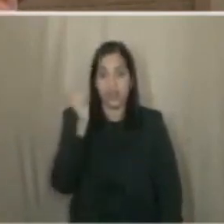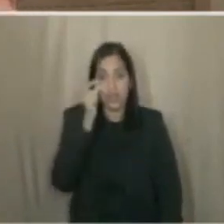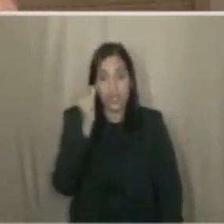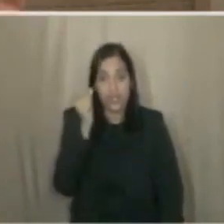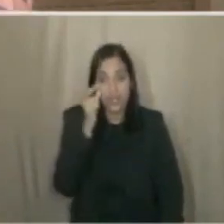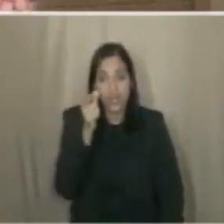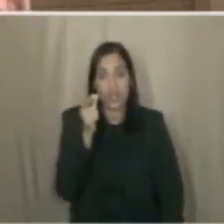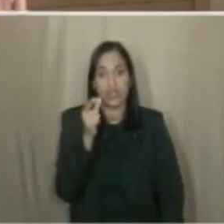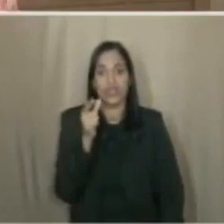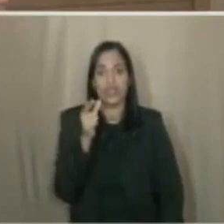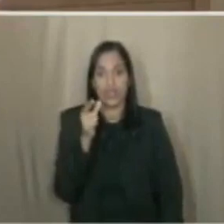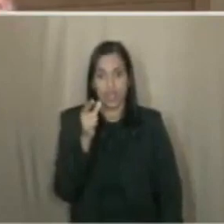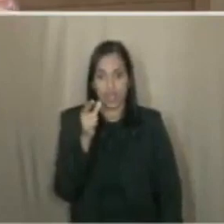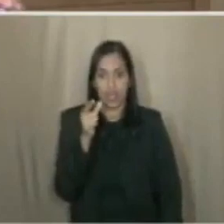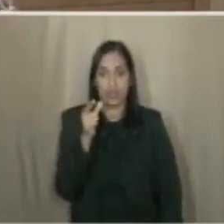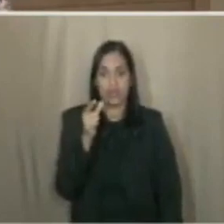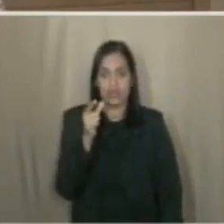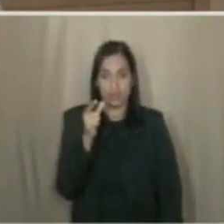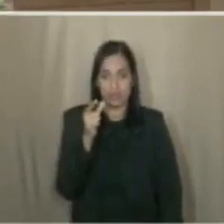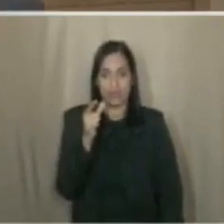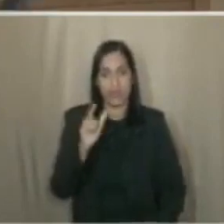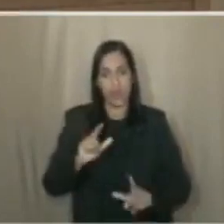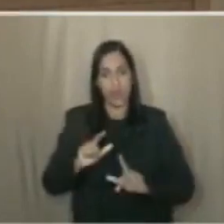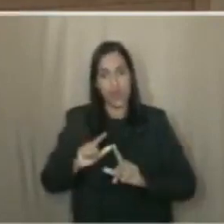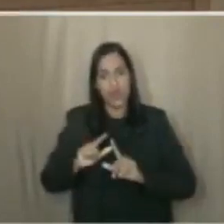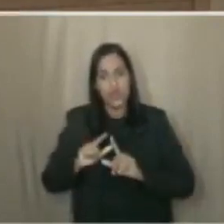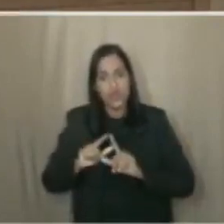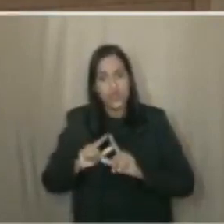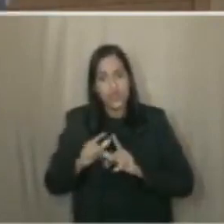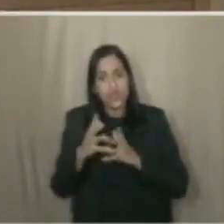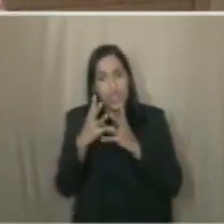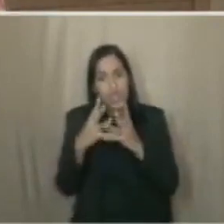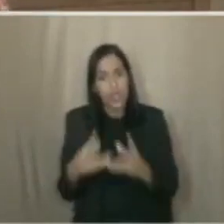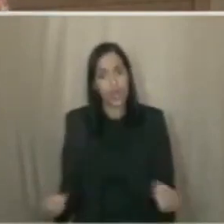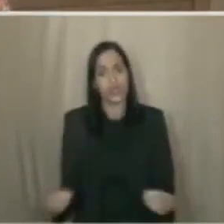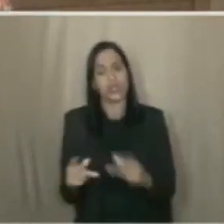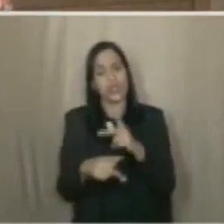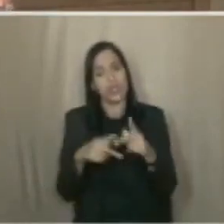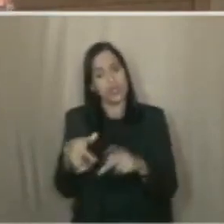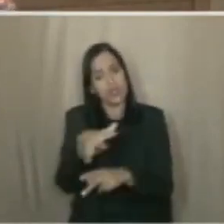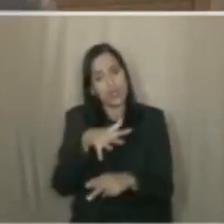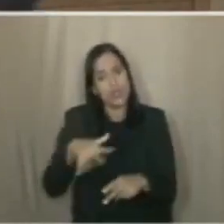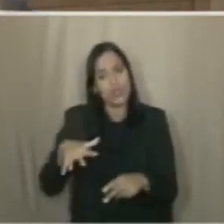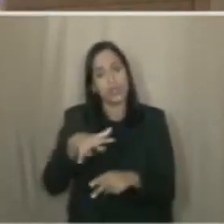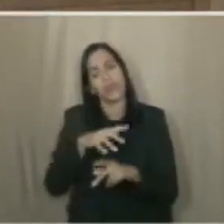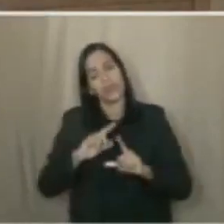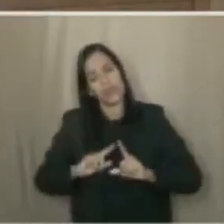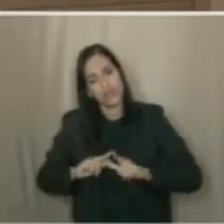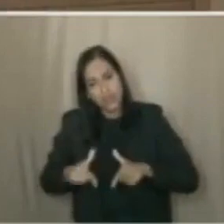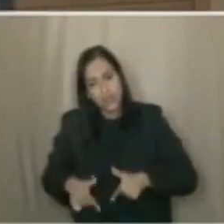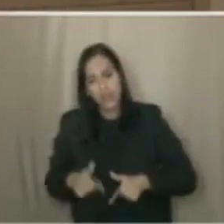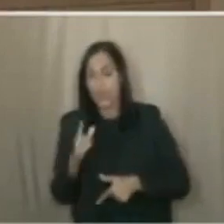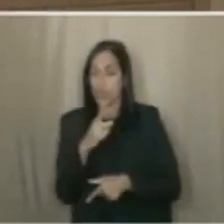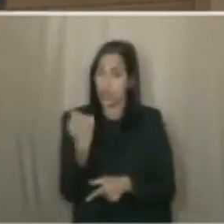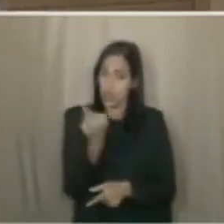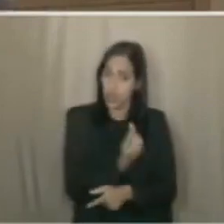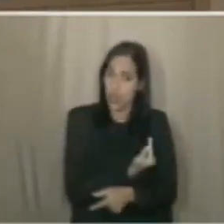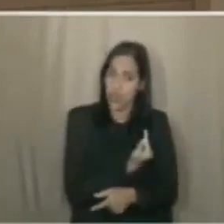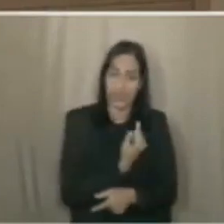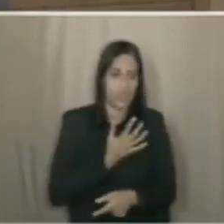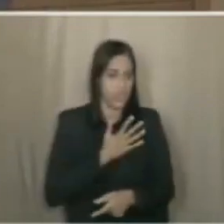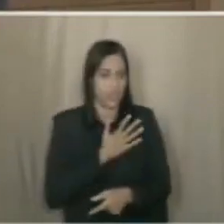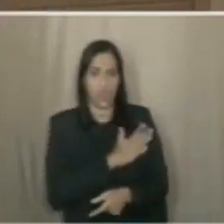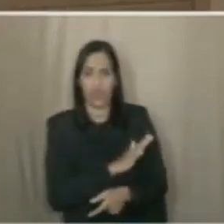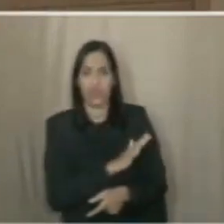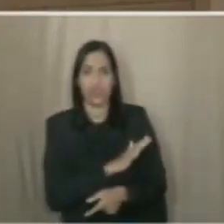que perseguiu e quis dizimar o povo judeu. E é exatamente por isso que nós, que